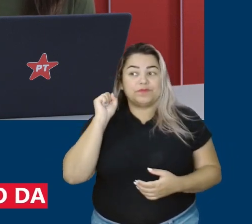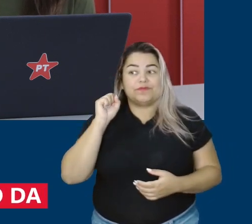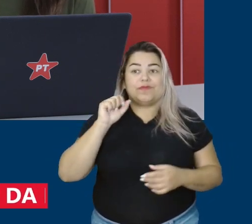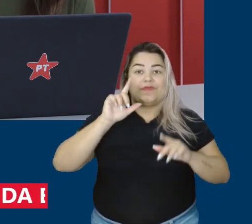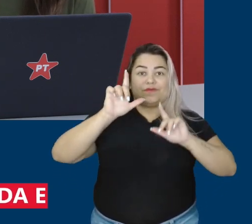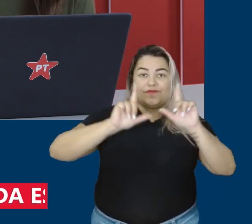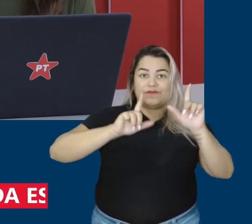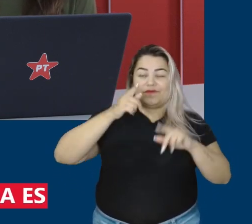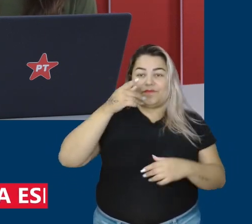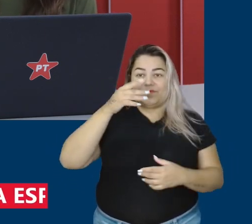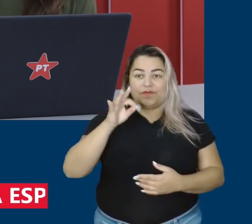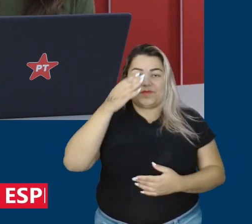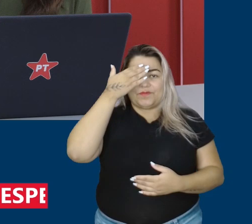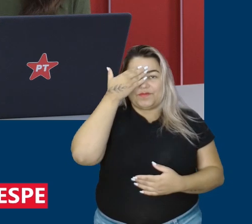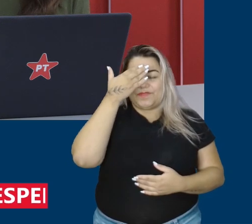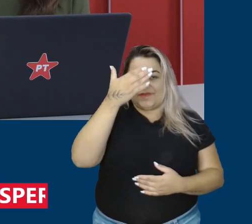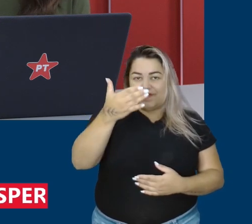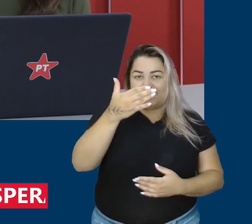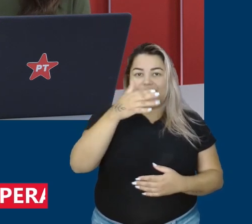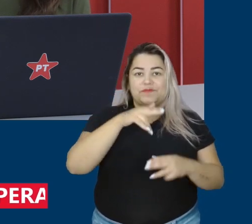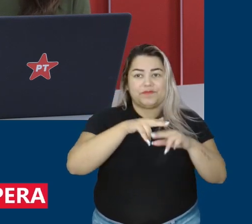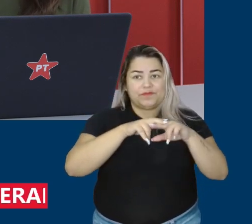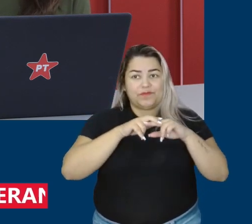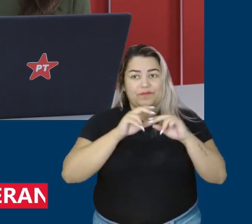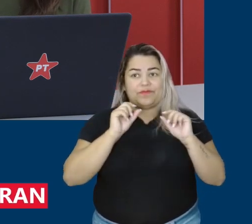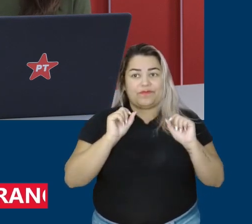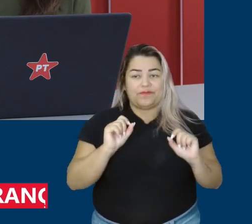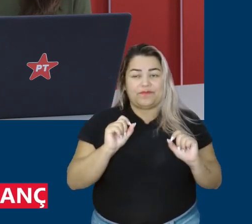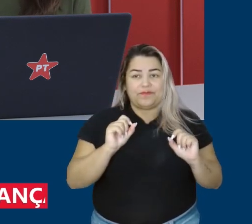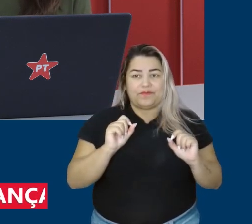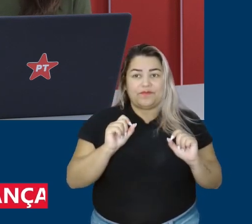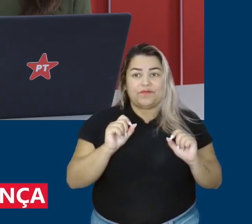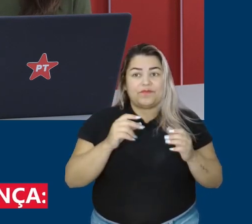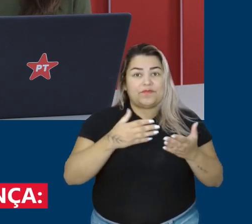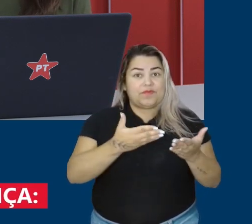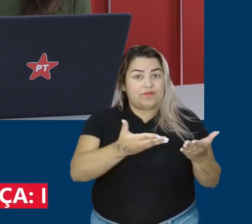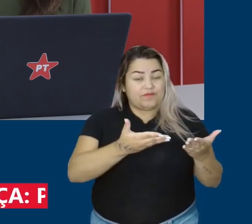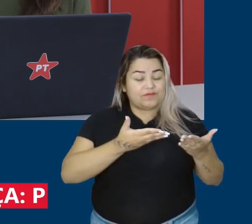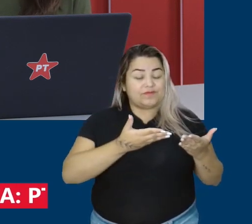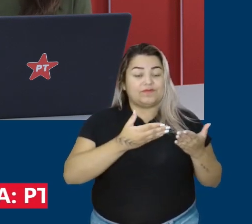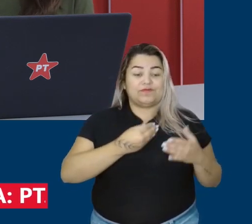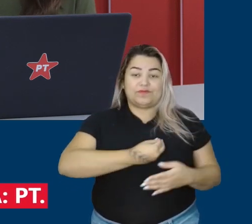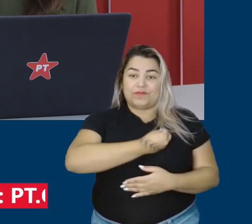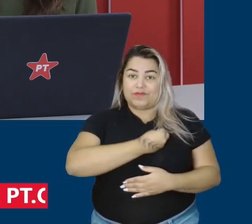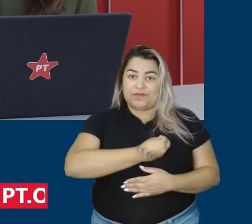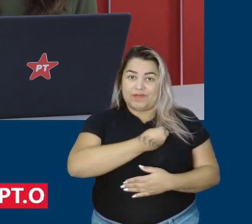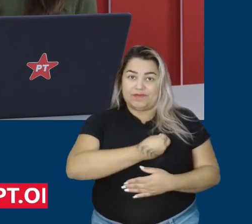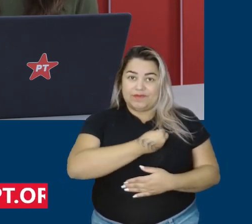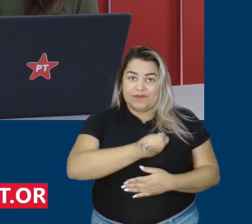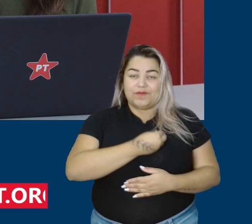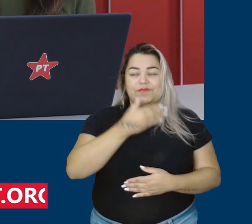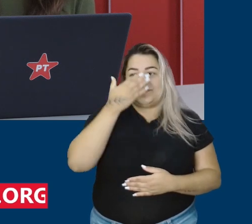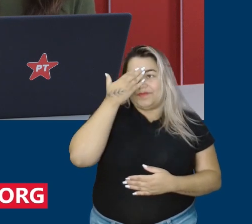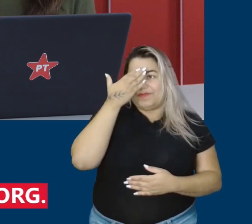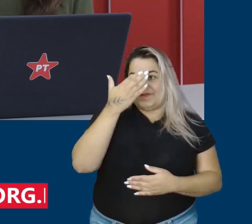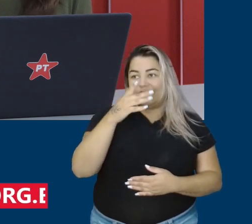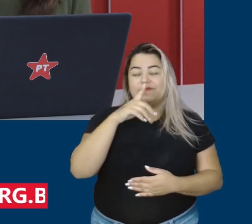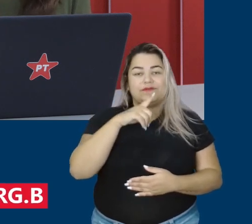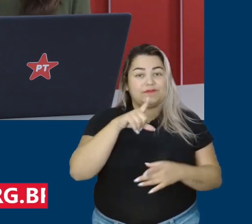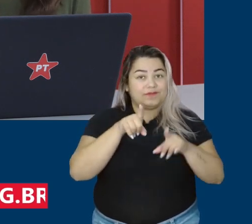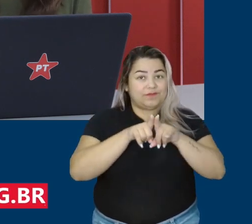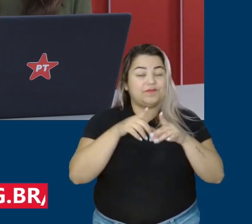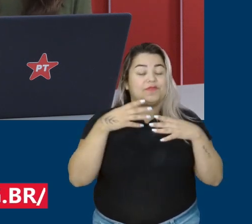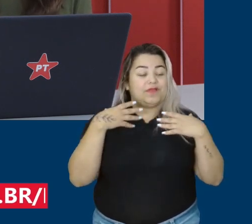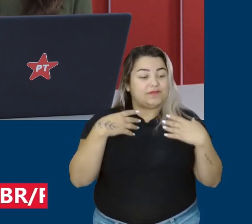TV PT. Muito obrigada aí pelo convite de participação. Muito obrigada também por ter aceito o